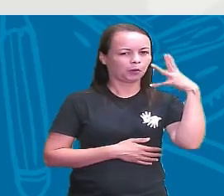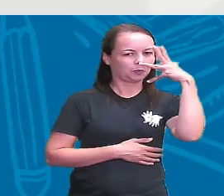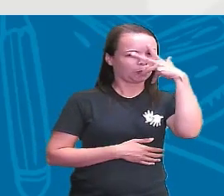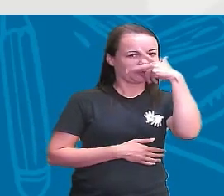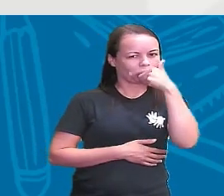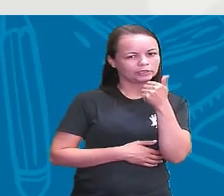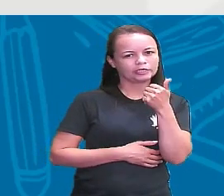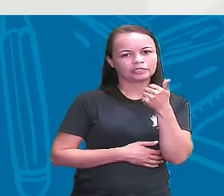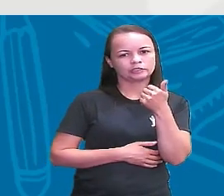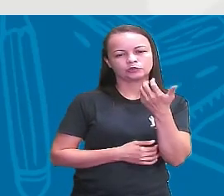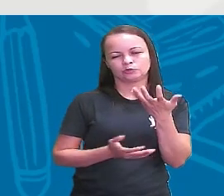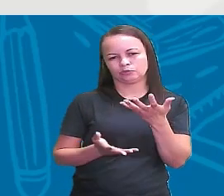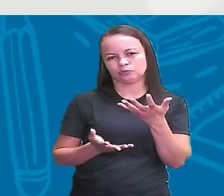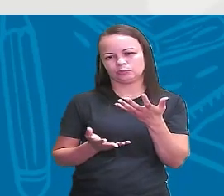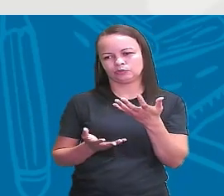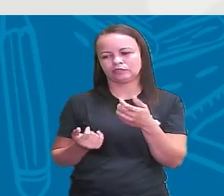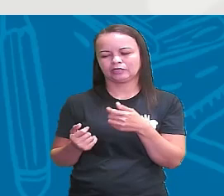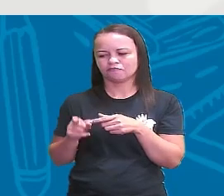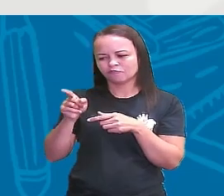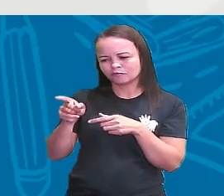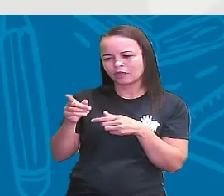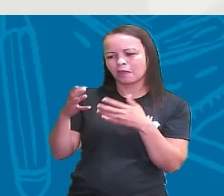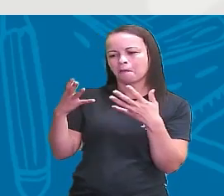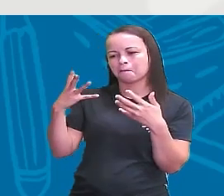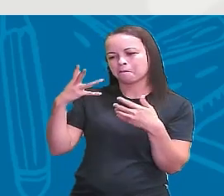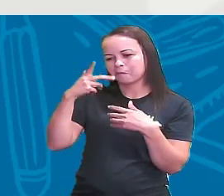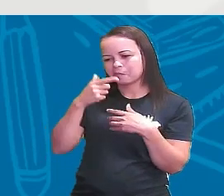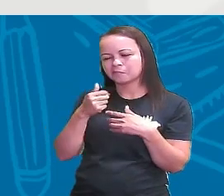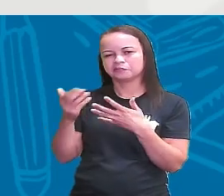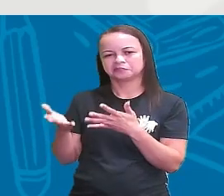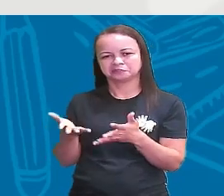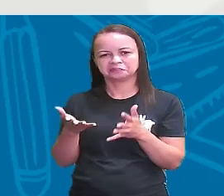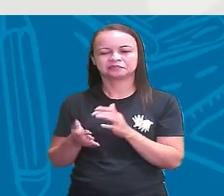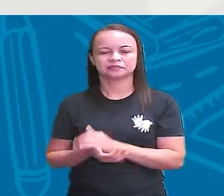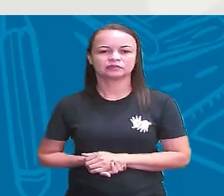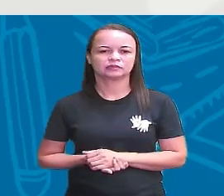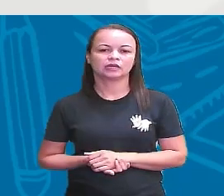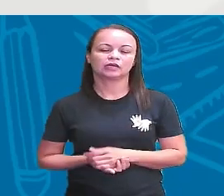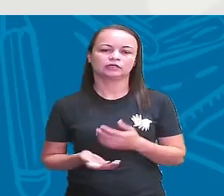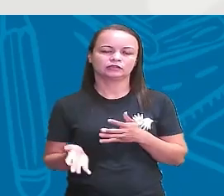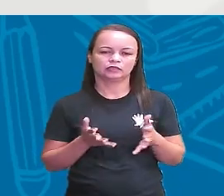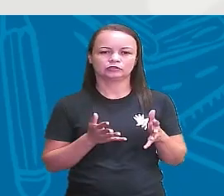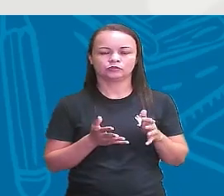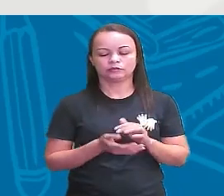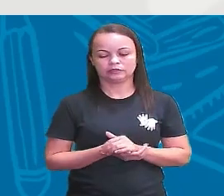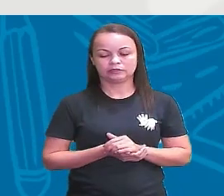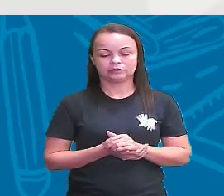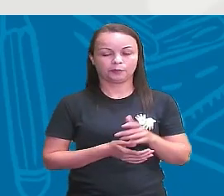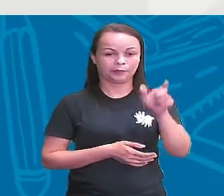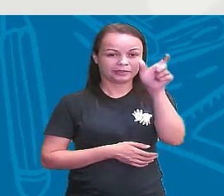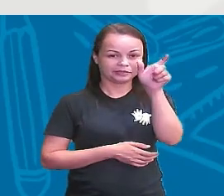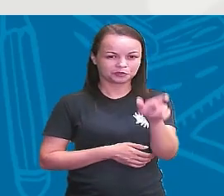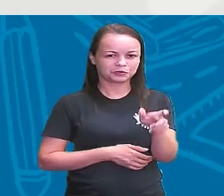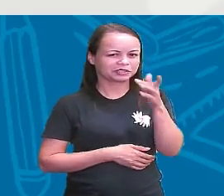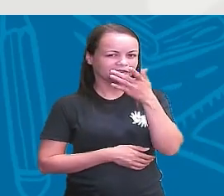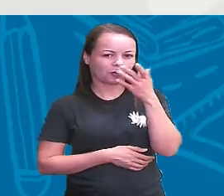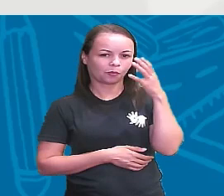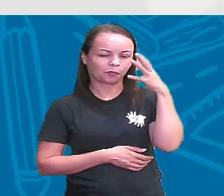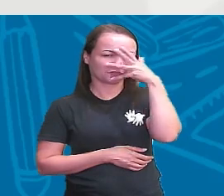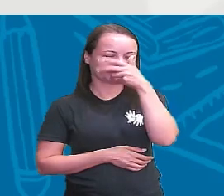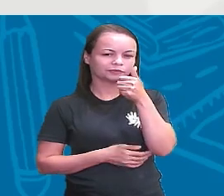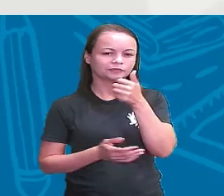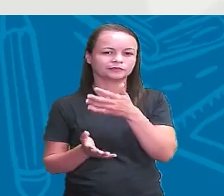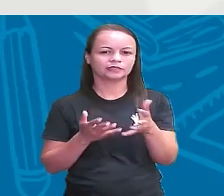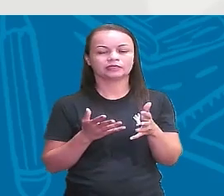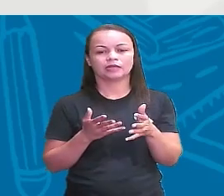de estar guapo. Tem pessoas que são guapas, que são bonitas, e tem pessoas